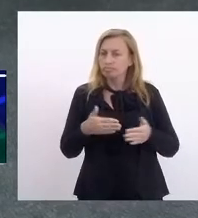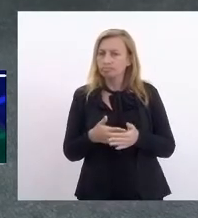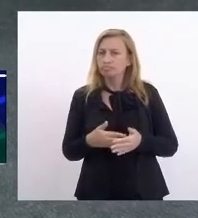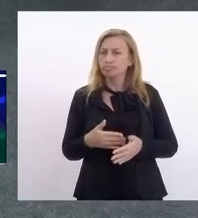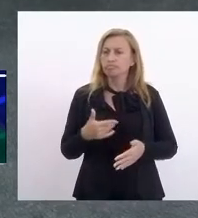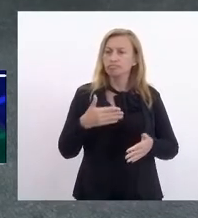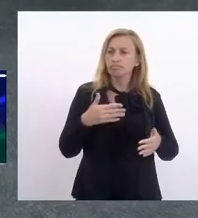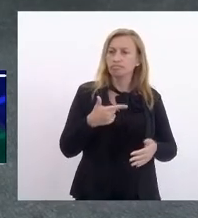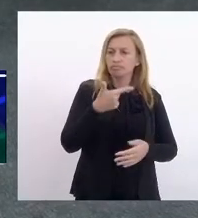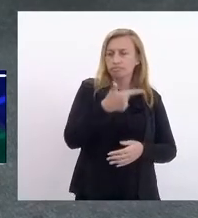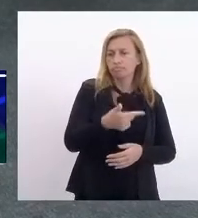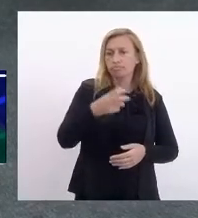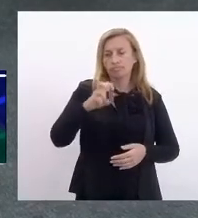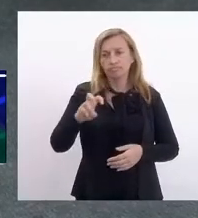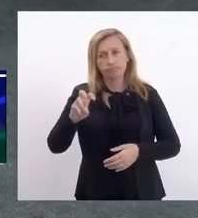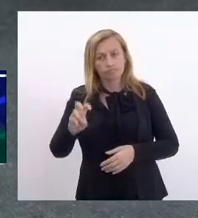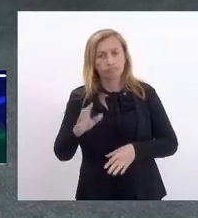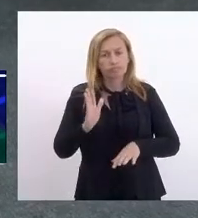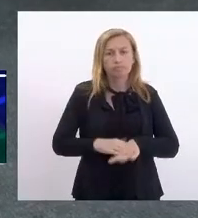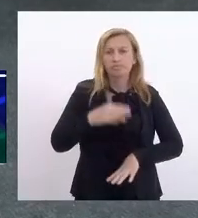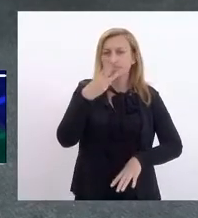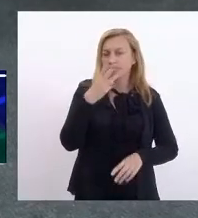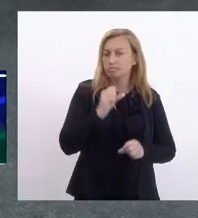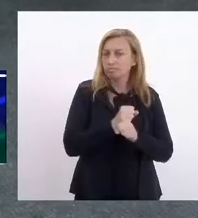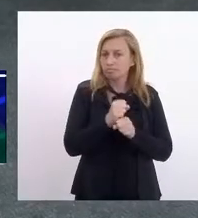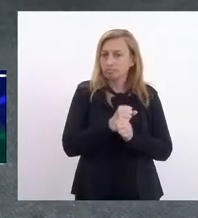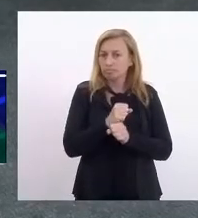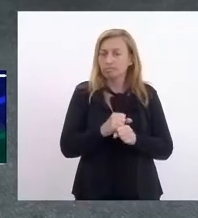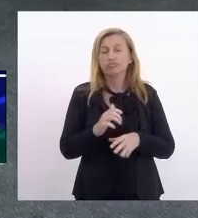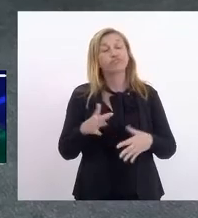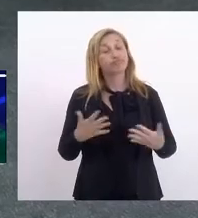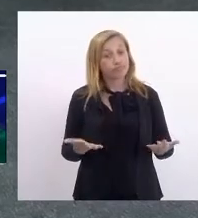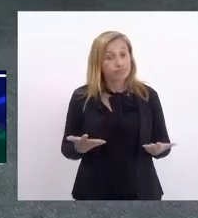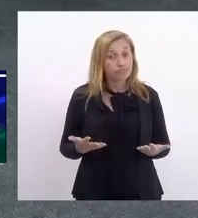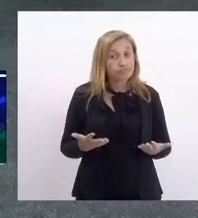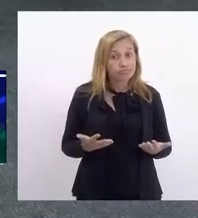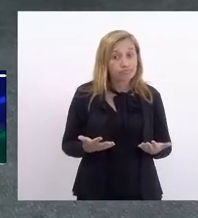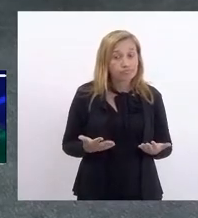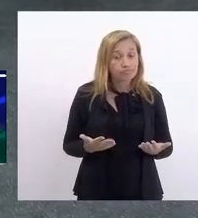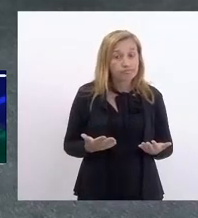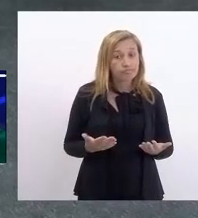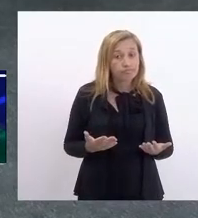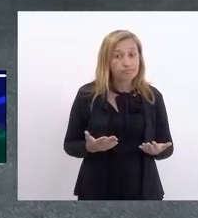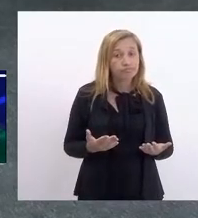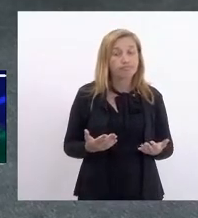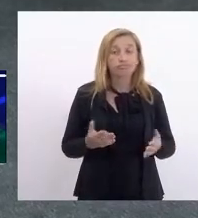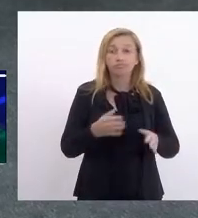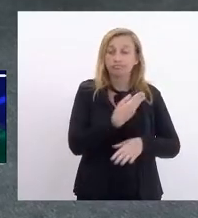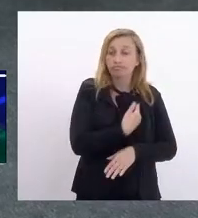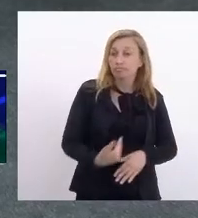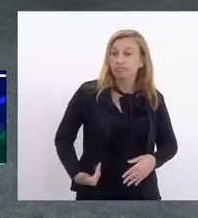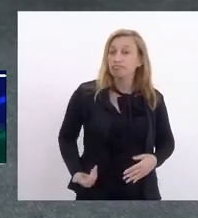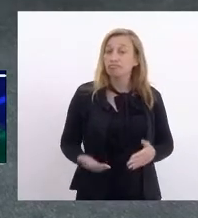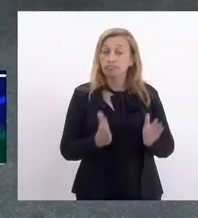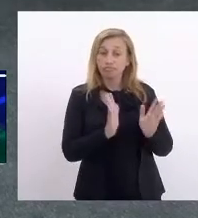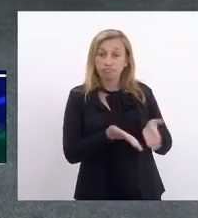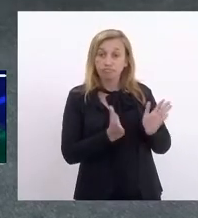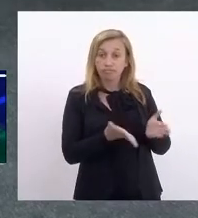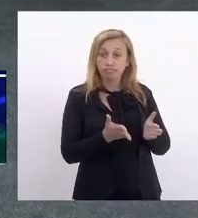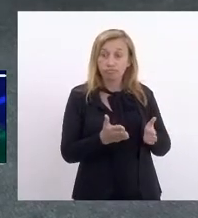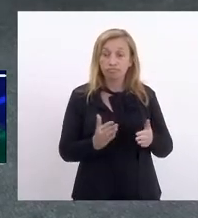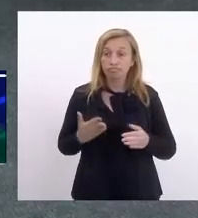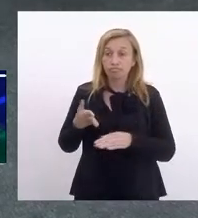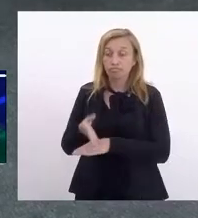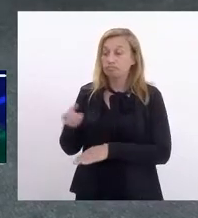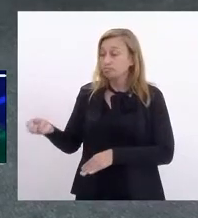2025, portanto, até mais 3 anos. Ou seja, na perpetuação do governo que aqui está ou na chegada de um